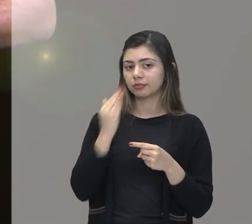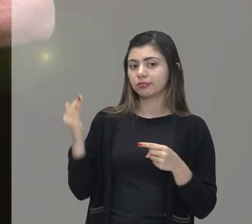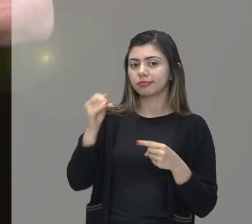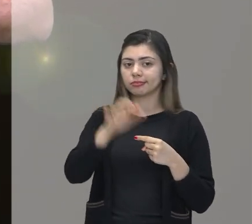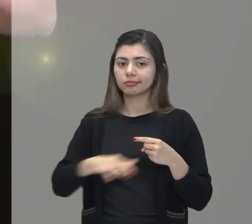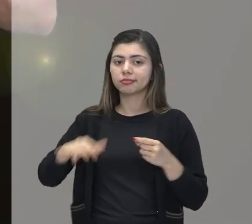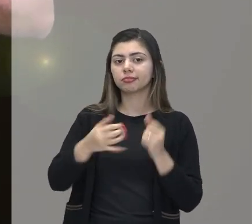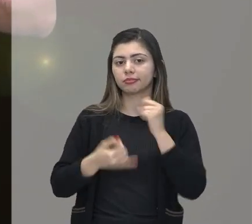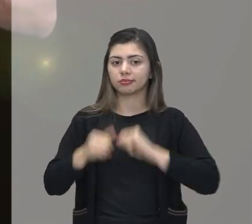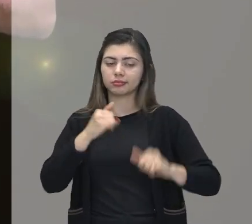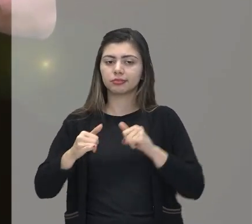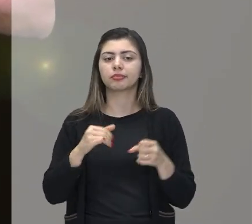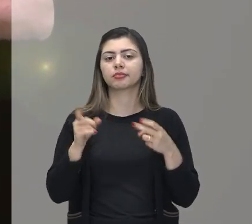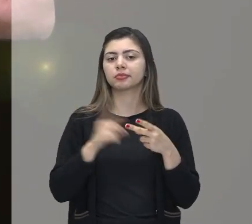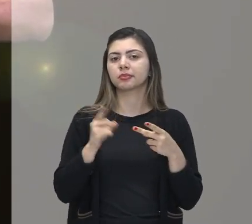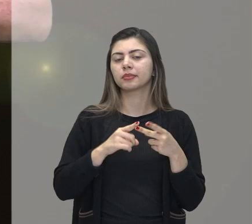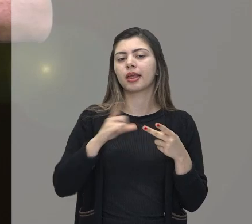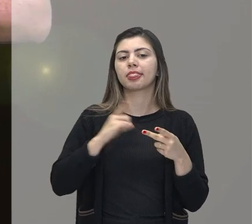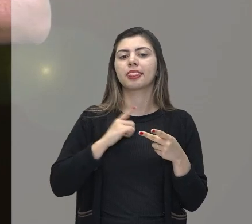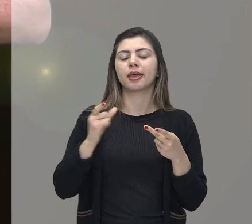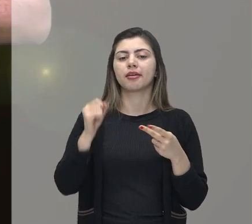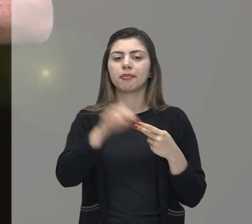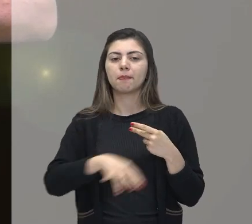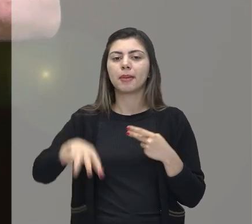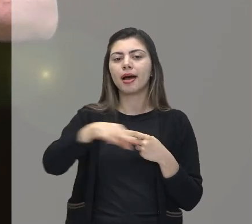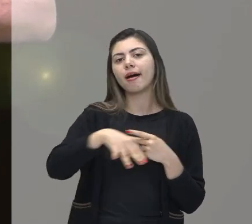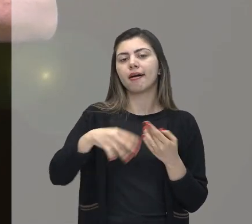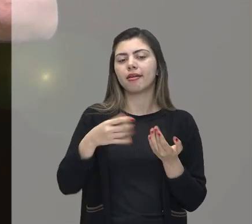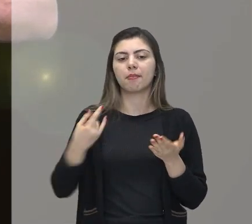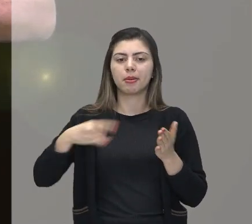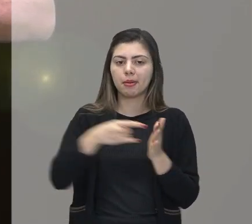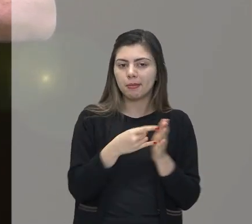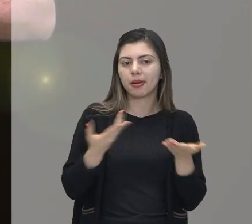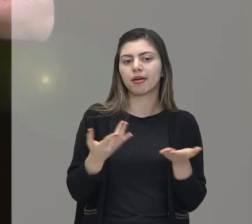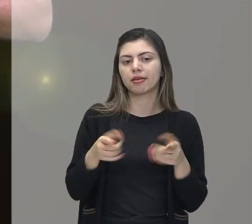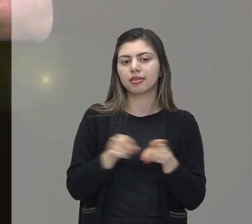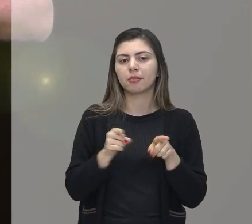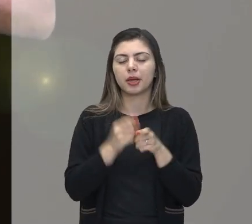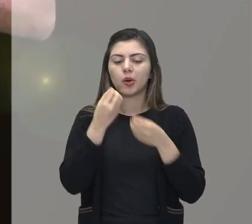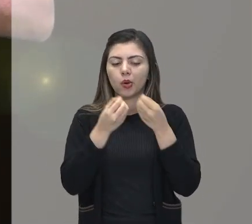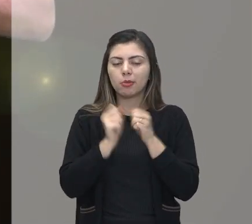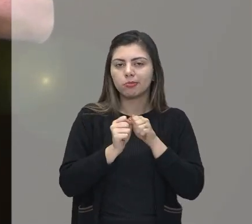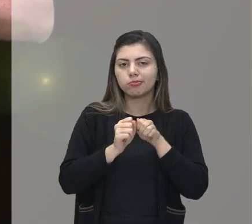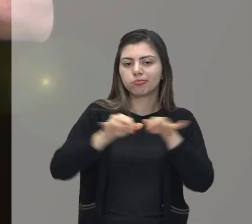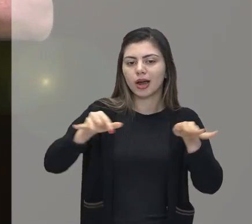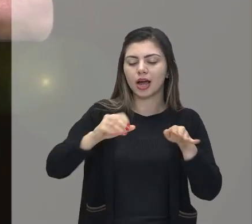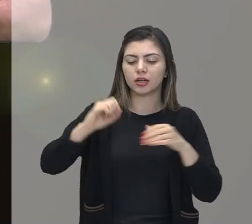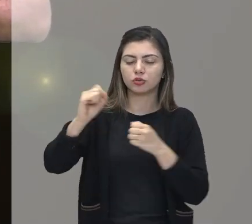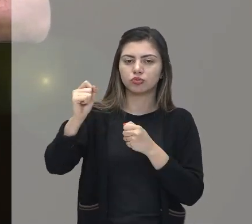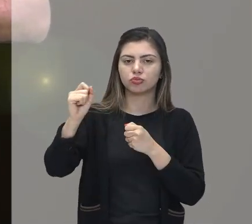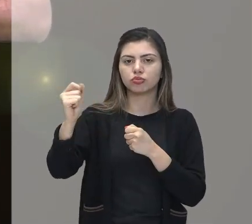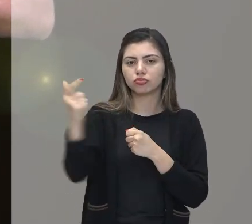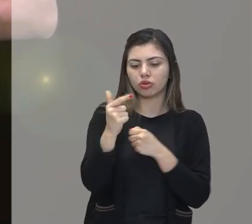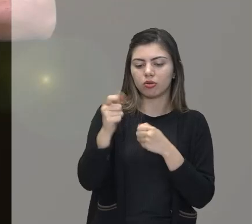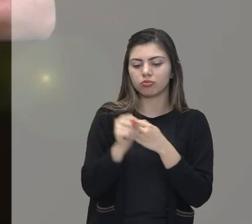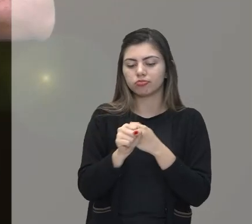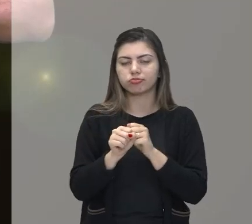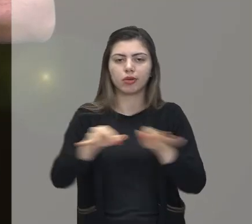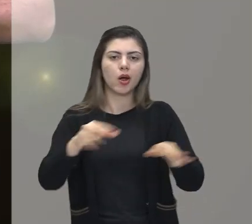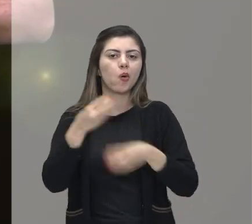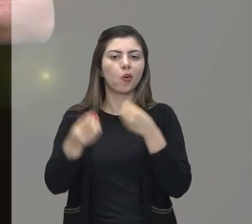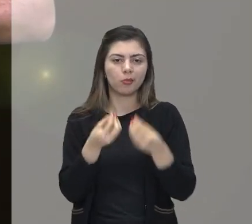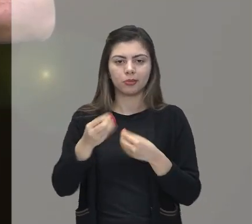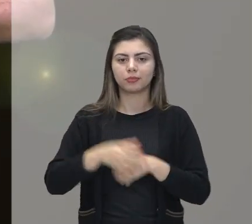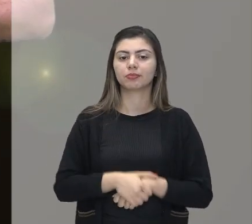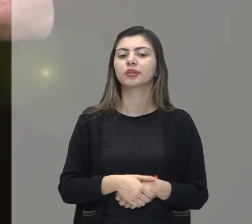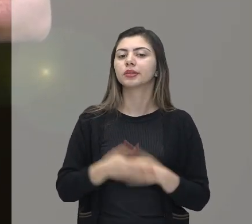campo magnético e a sua direção de propagação. Todos esses itens eles estão perpendiculares entre si, ou seja, eles